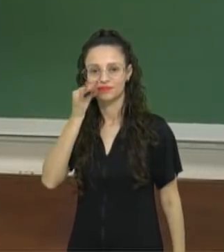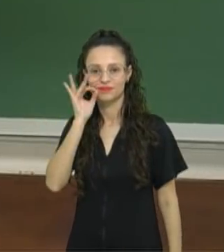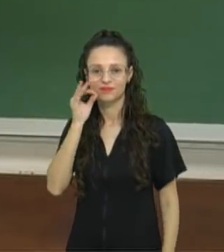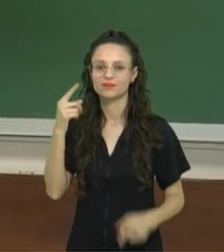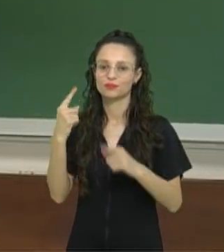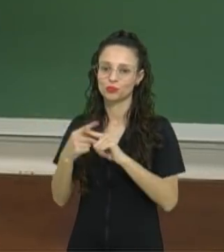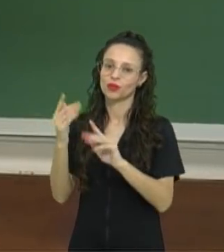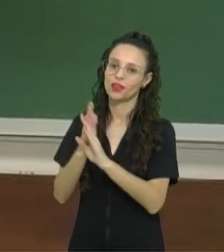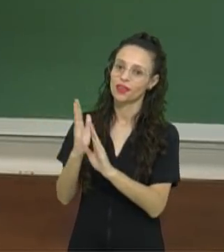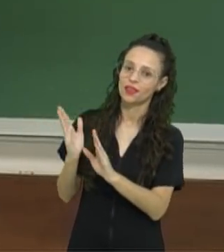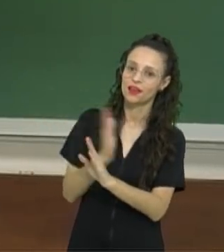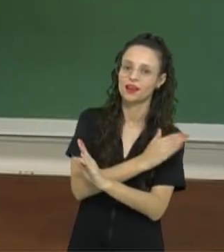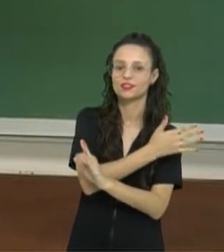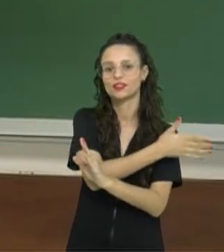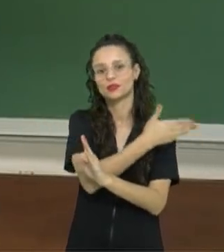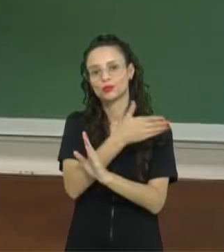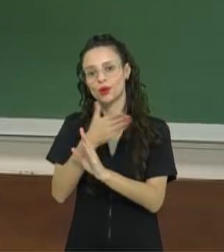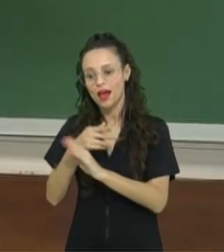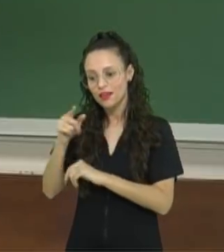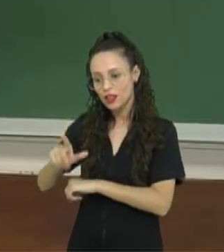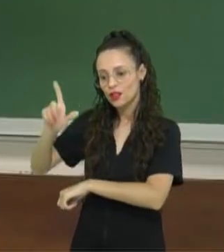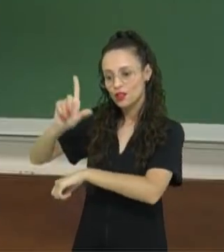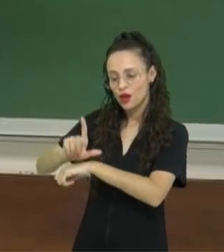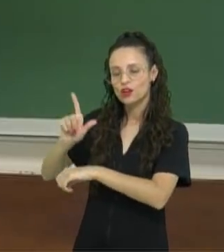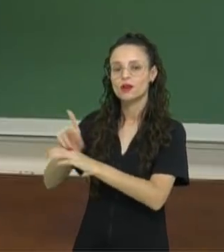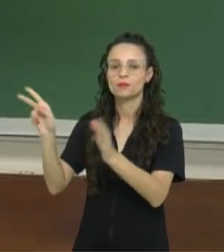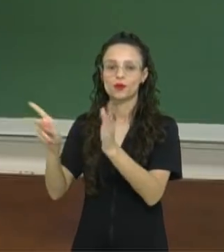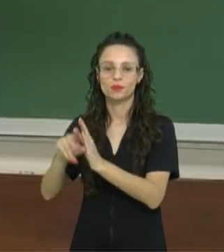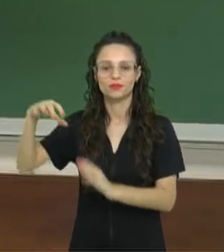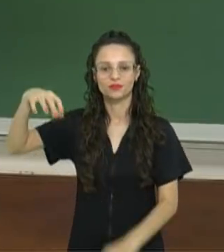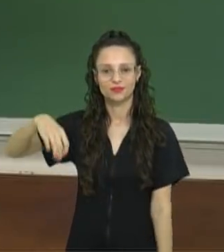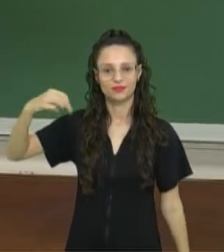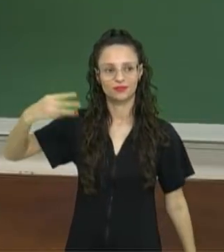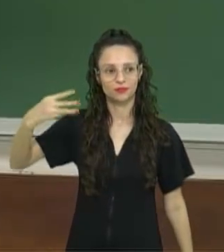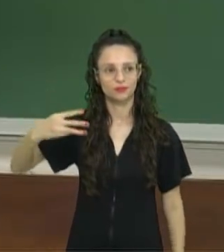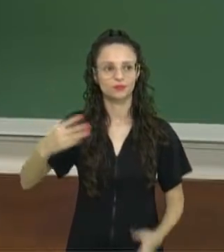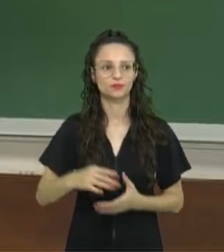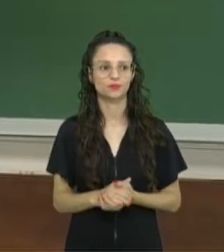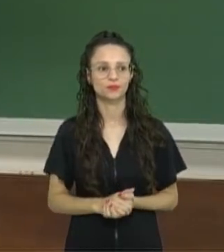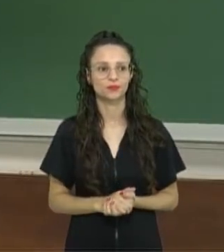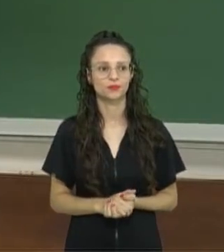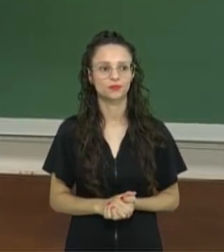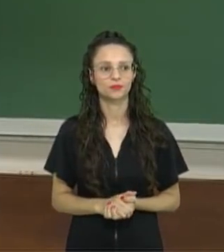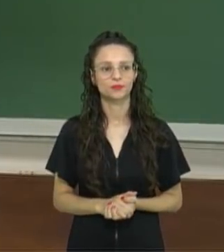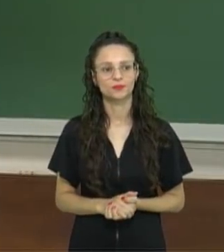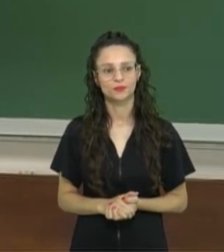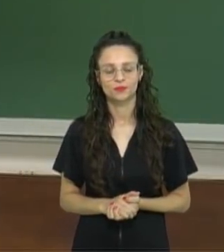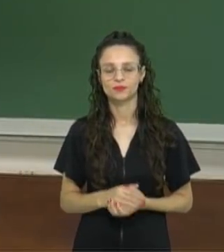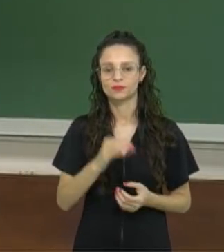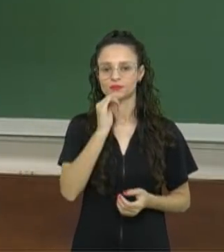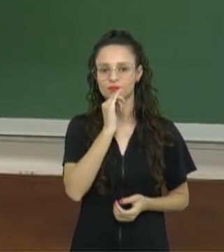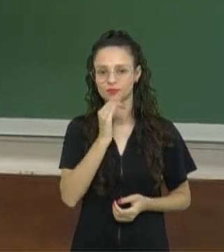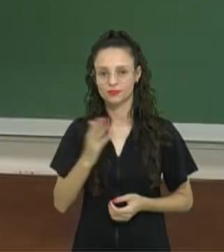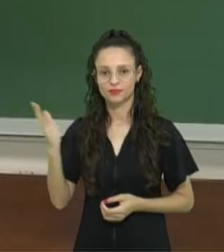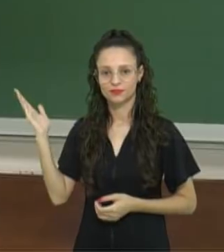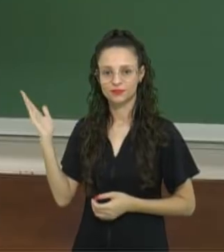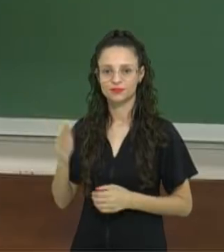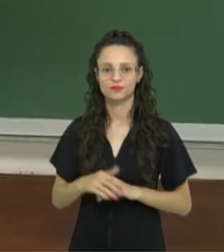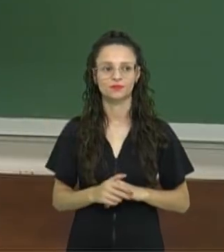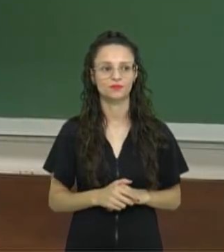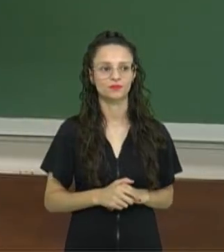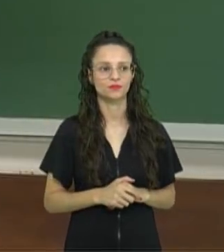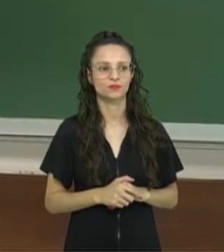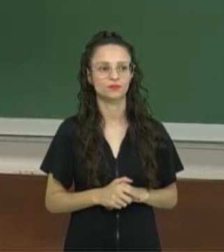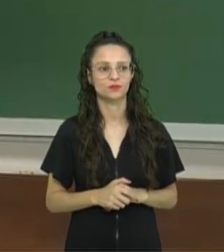foi comprado em algum lugar que pertence ao setor terciário. Então, aqui, né, um exemplo para vocês